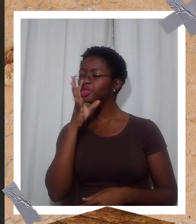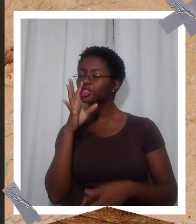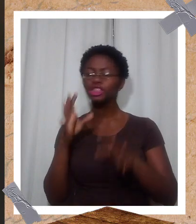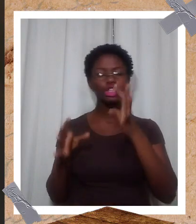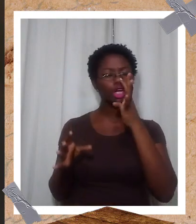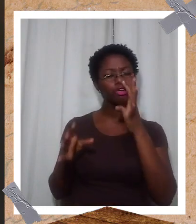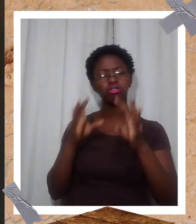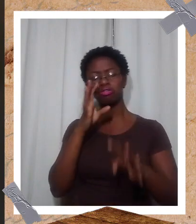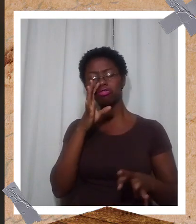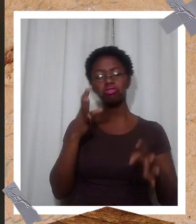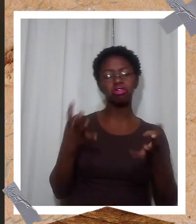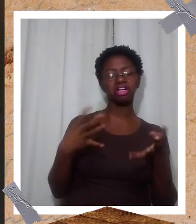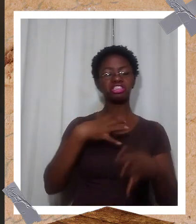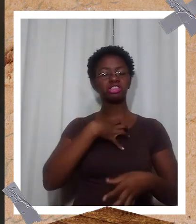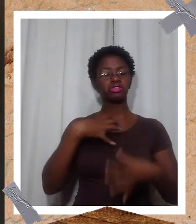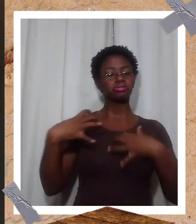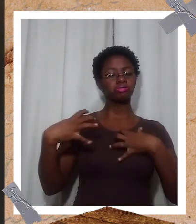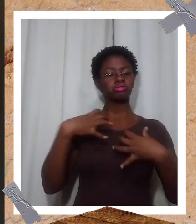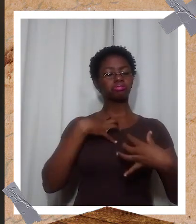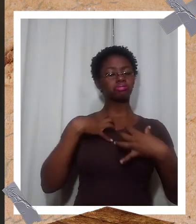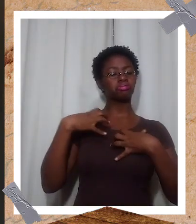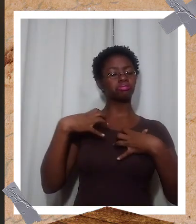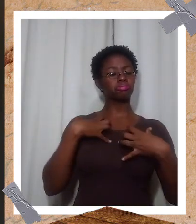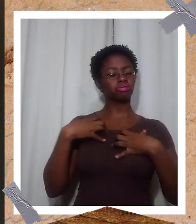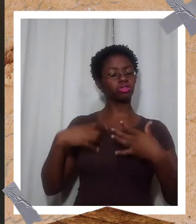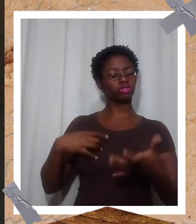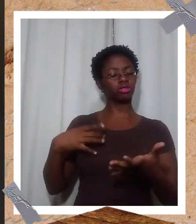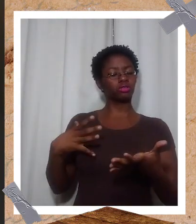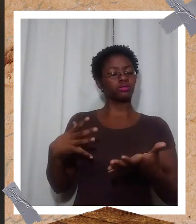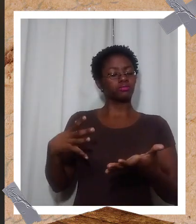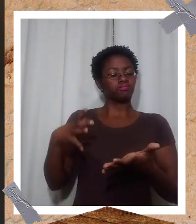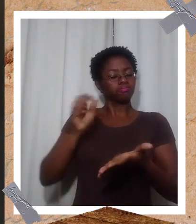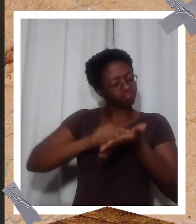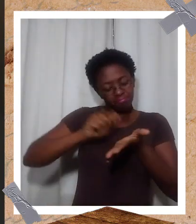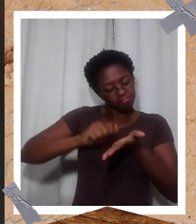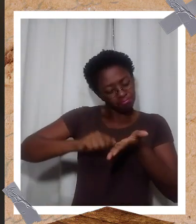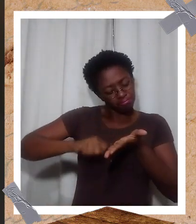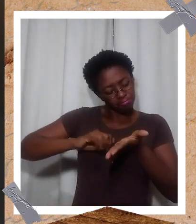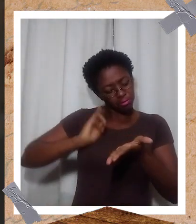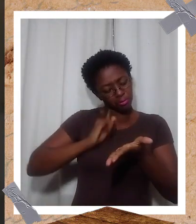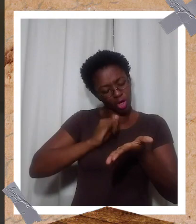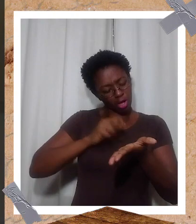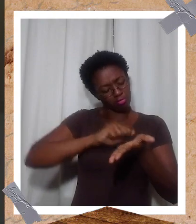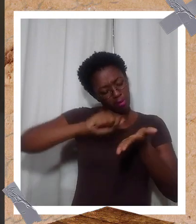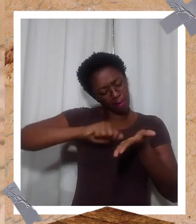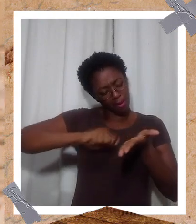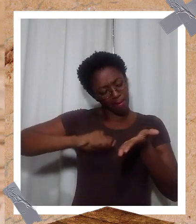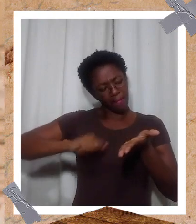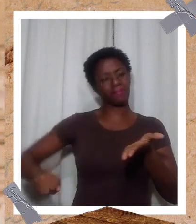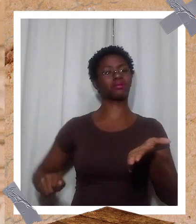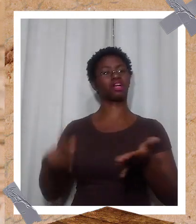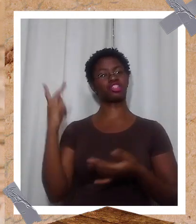de sentir e colocar no papel, né, essas histórias.